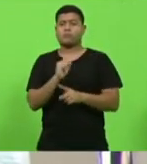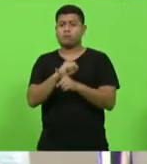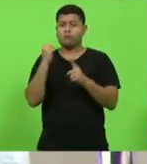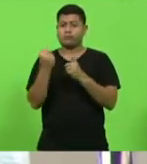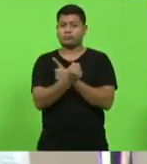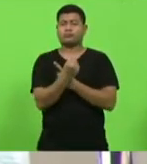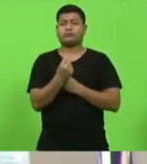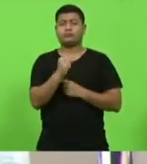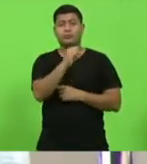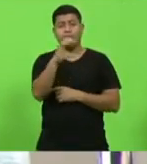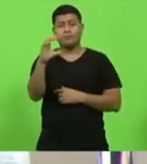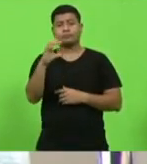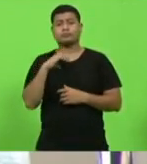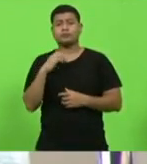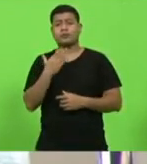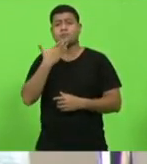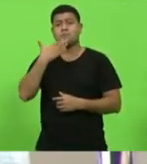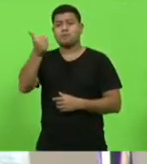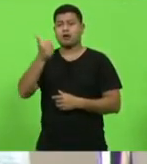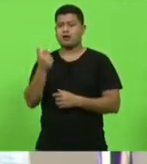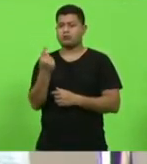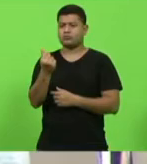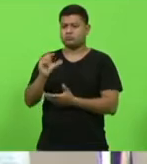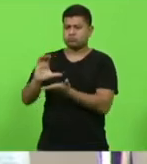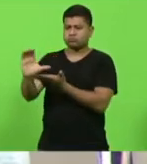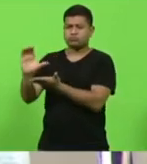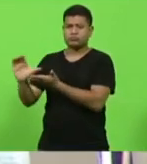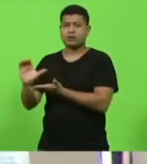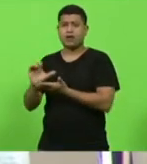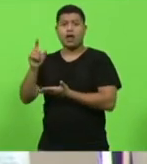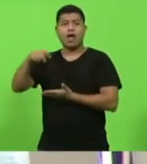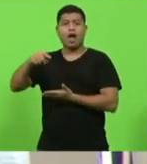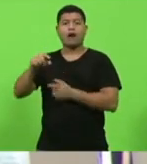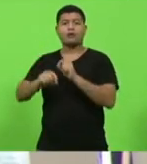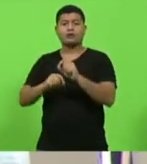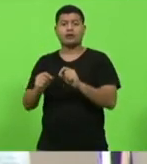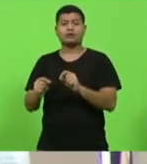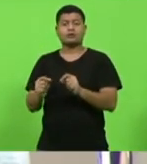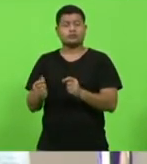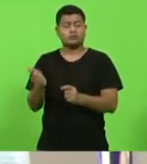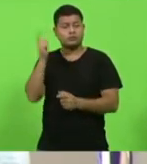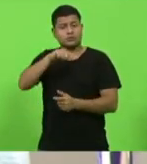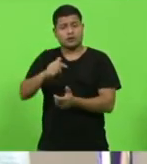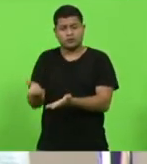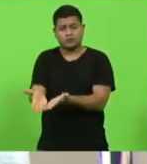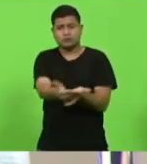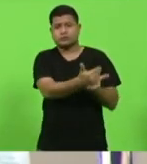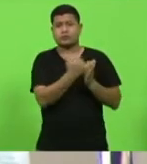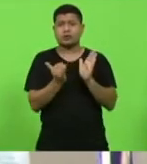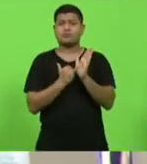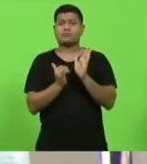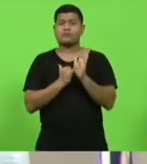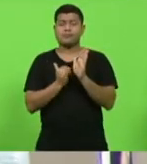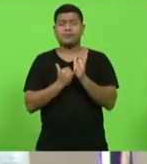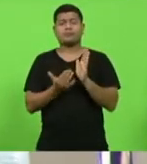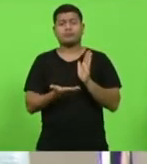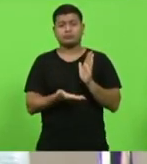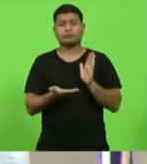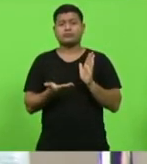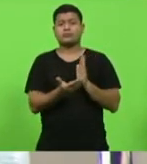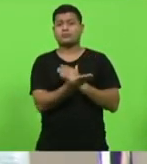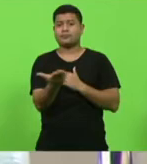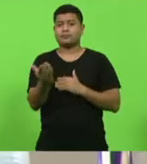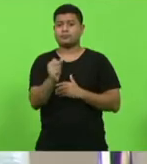pacto da melhor aplicação do recurso público que é fruto justamente do Imposto deste catarinense né ao tempo em que